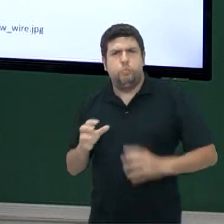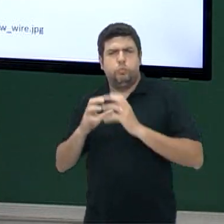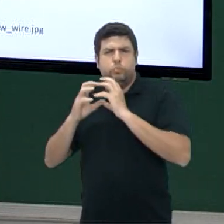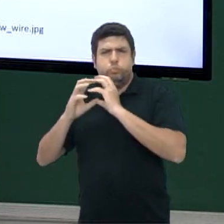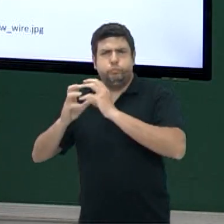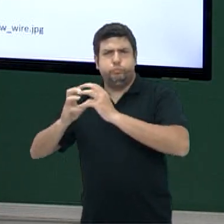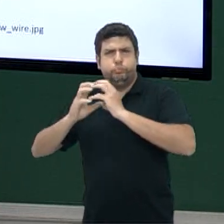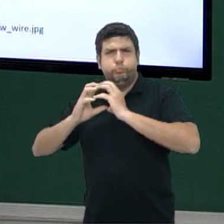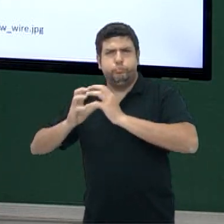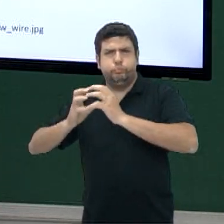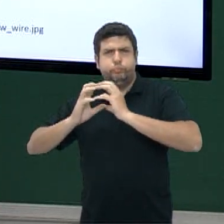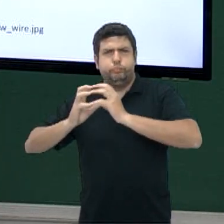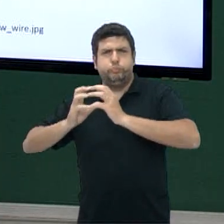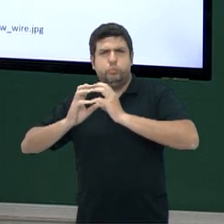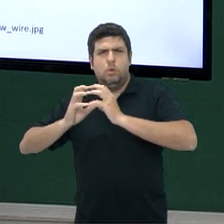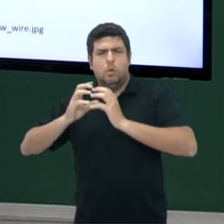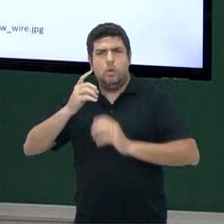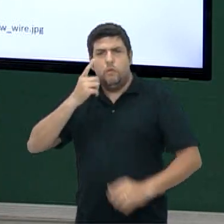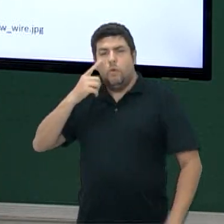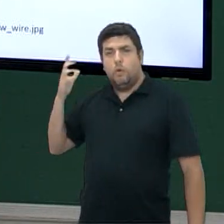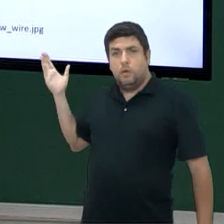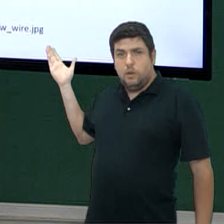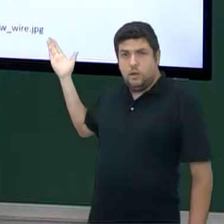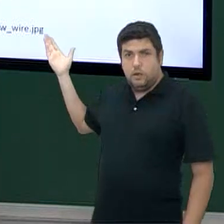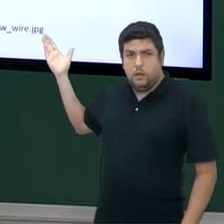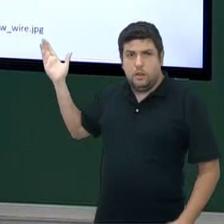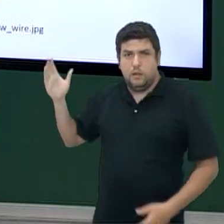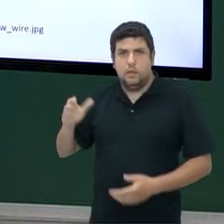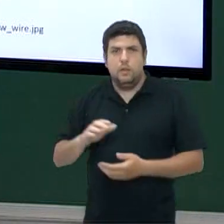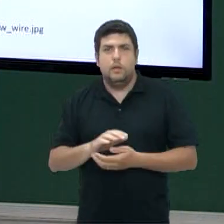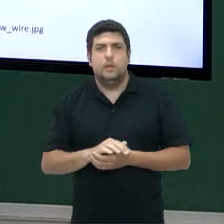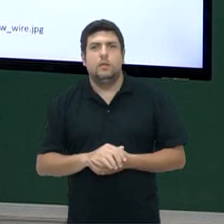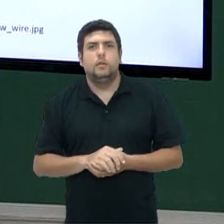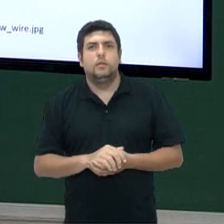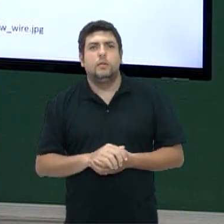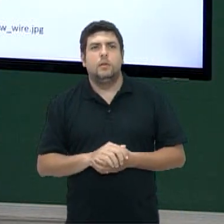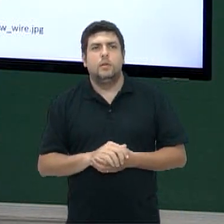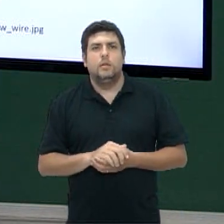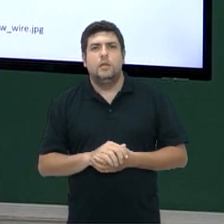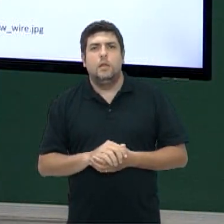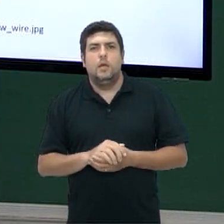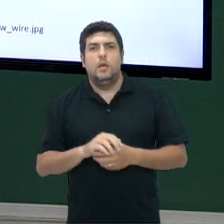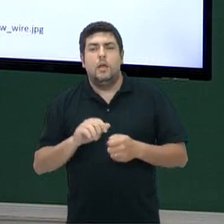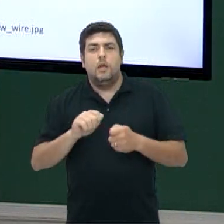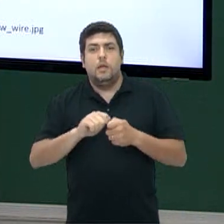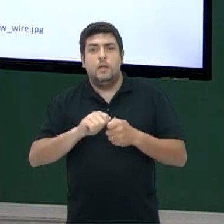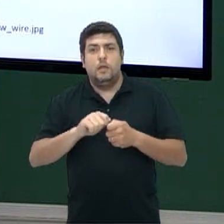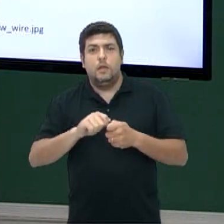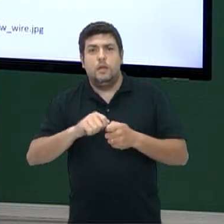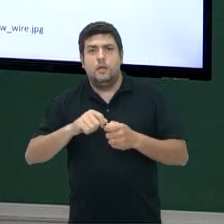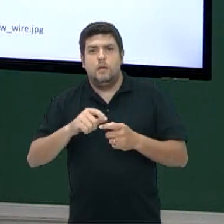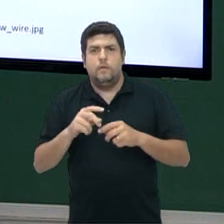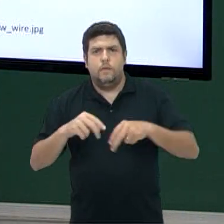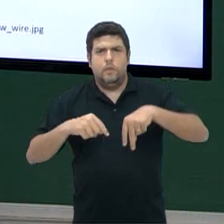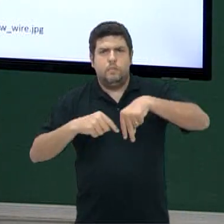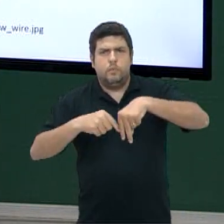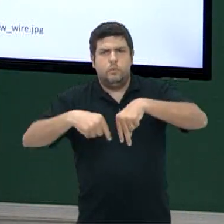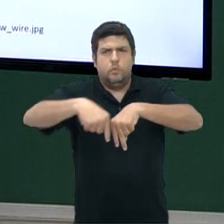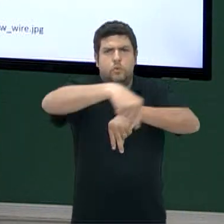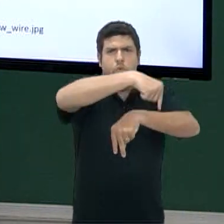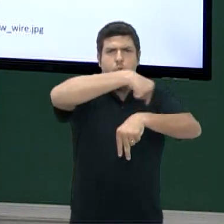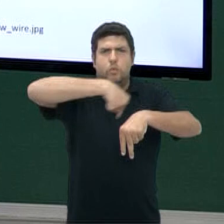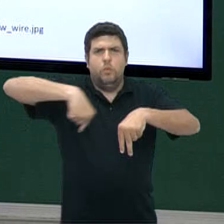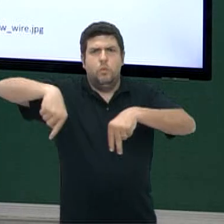bola, né, esse martelo aqui, fazendo essa trajetória que vocês estão vendo aqui no slide. Certo? E